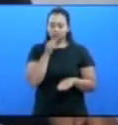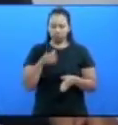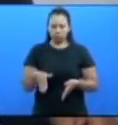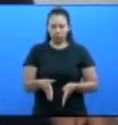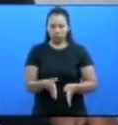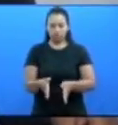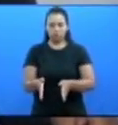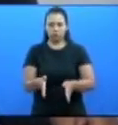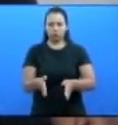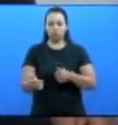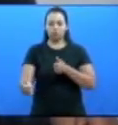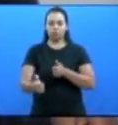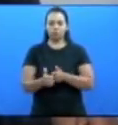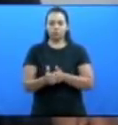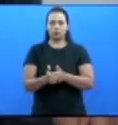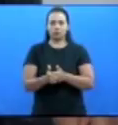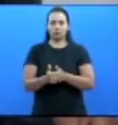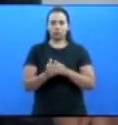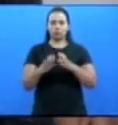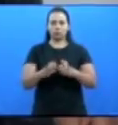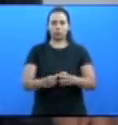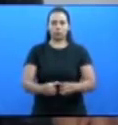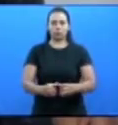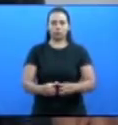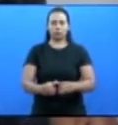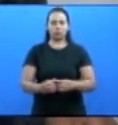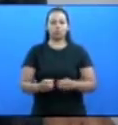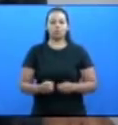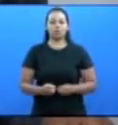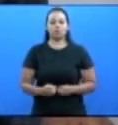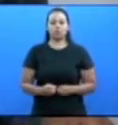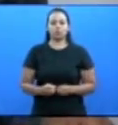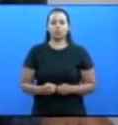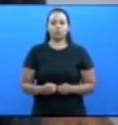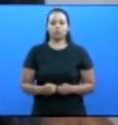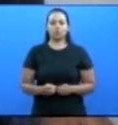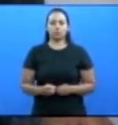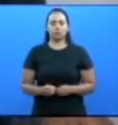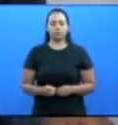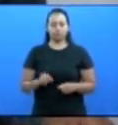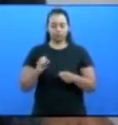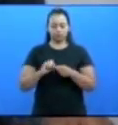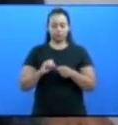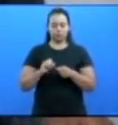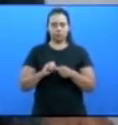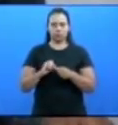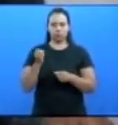recuperação asfáltica, né, o recapeamento de vários bairros, como Jardim América,